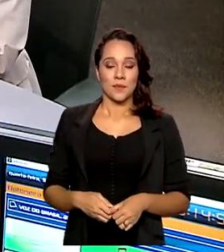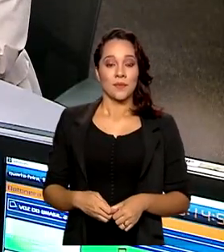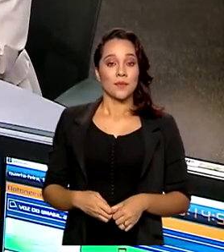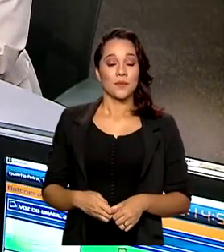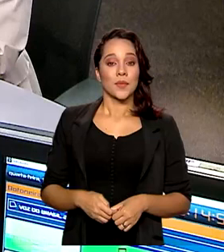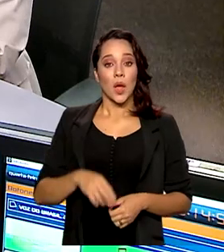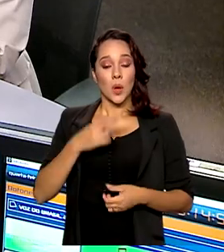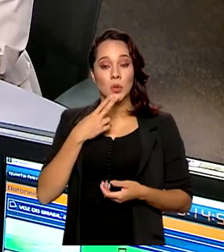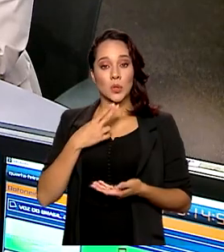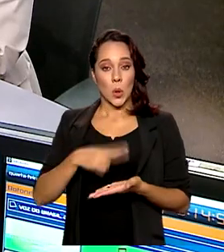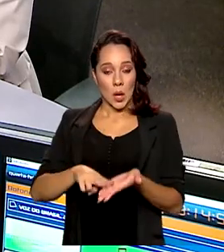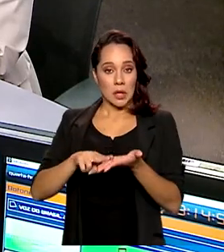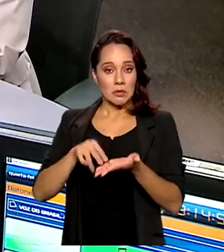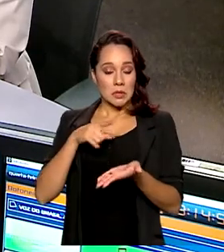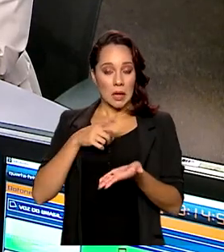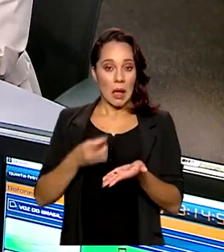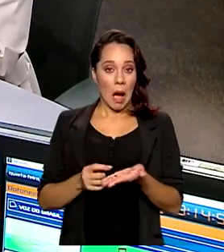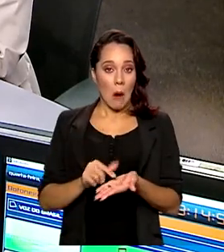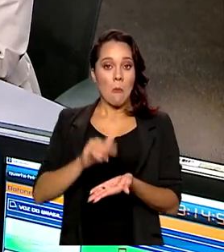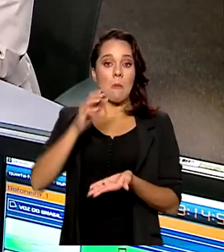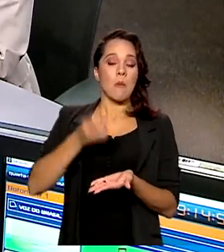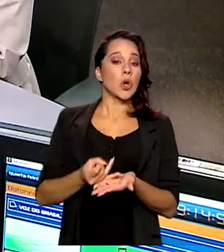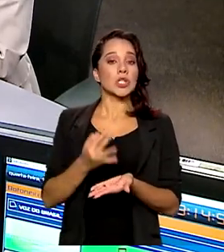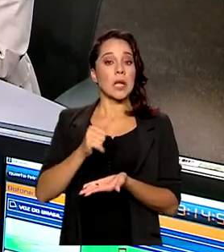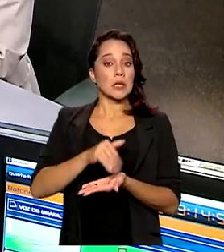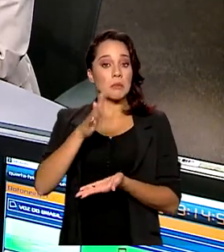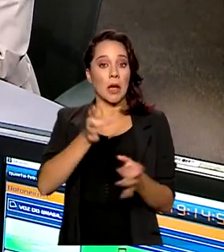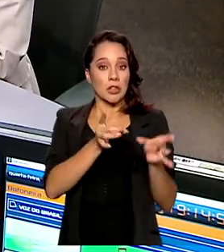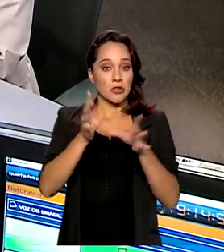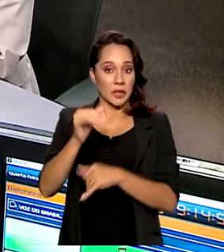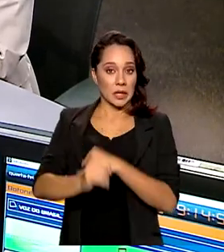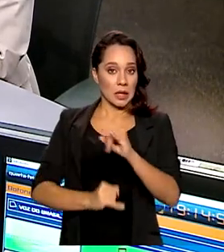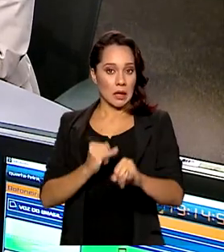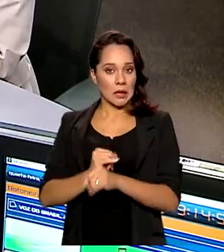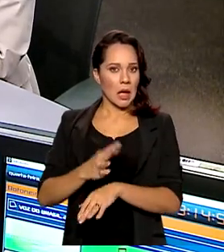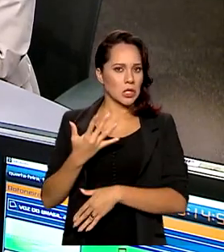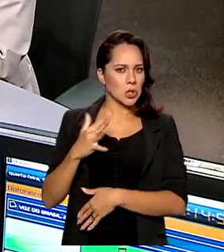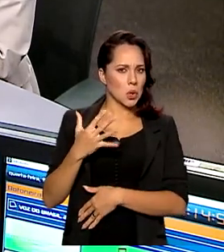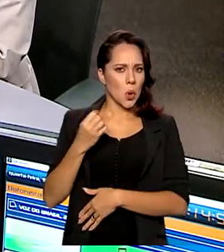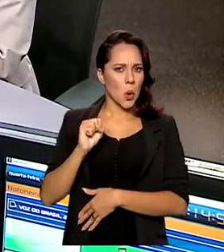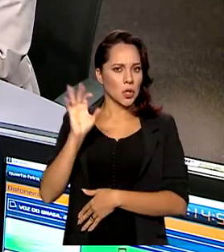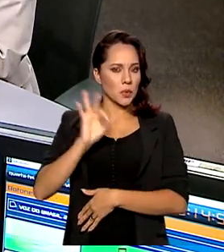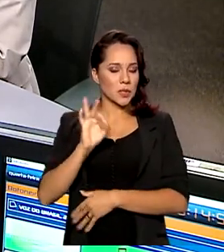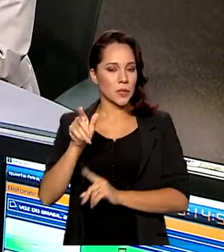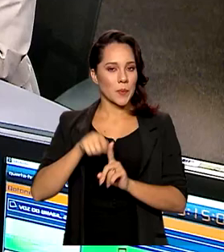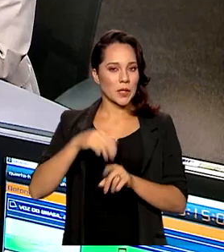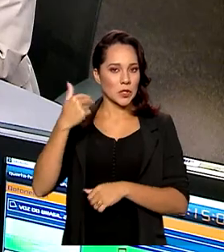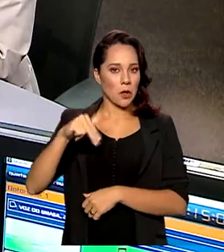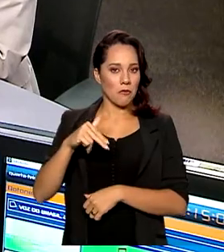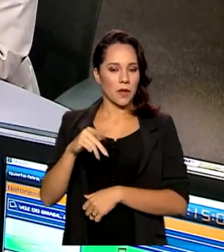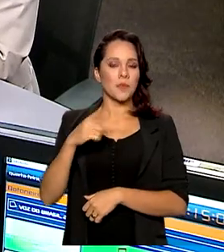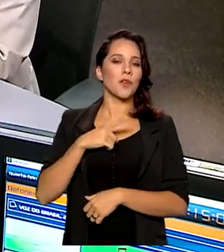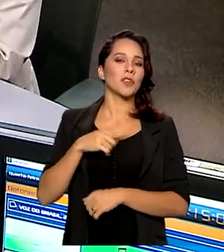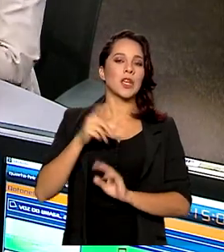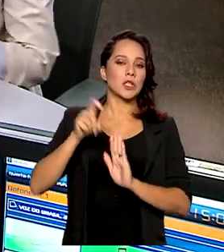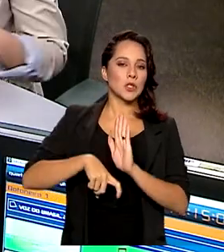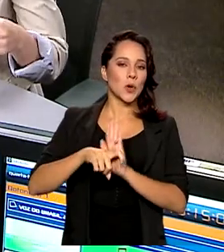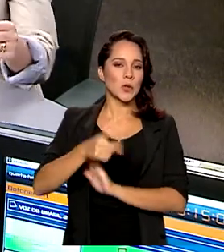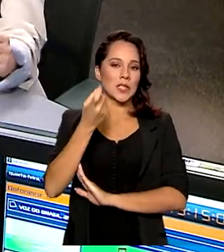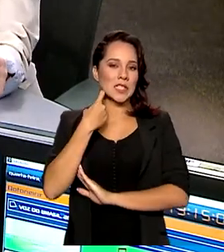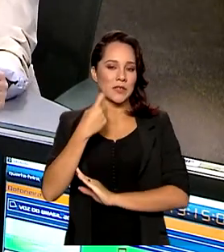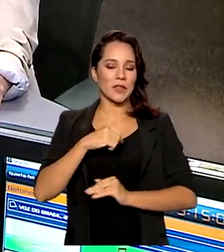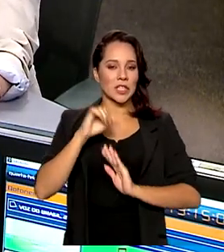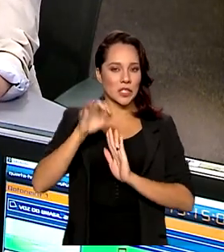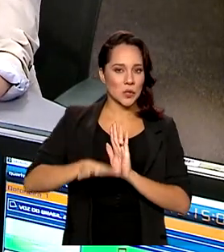Os Correios esperam um aumento nas vendas pela internet de pelo menos 8% em novembro, quando ocorre a Black Friday. E para